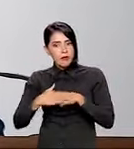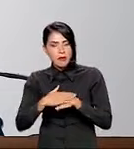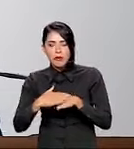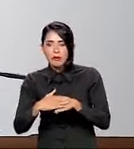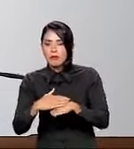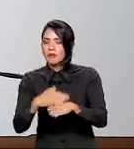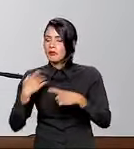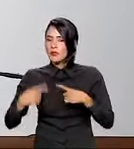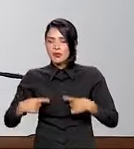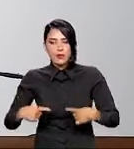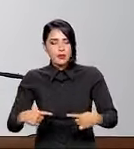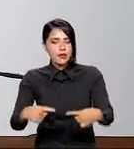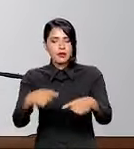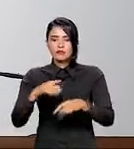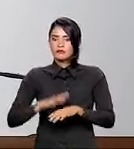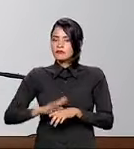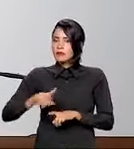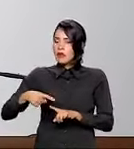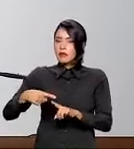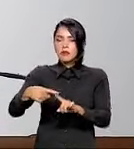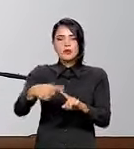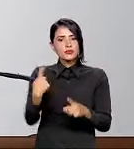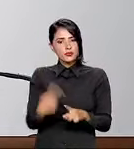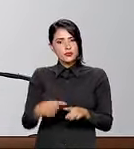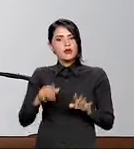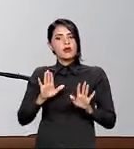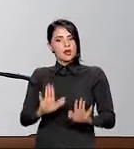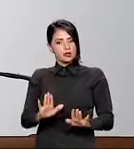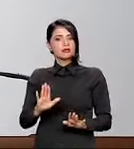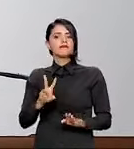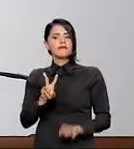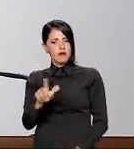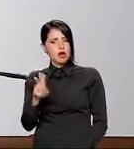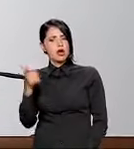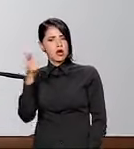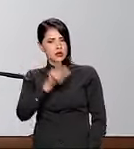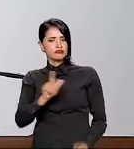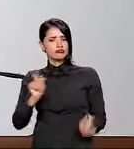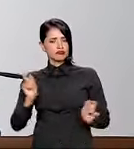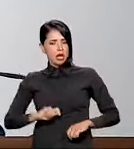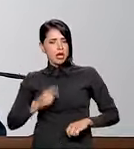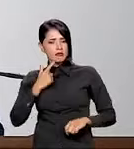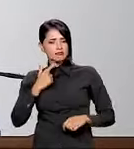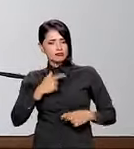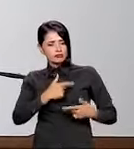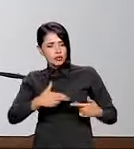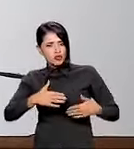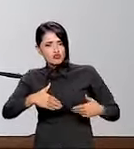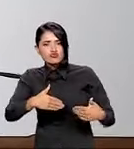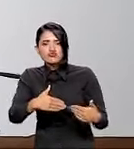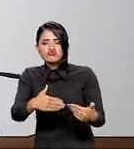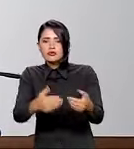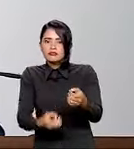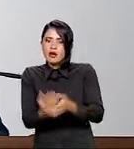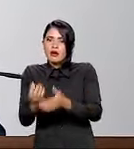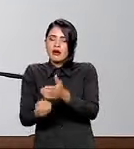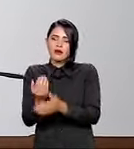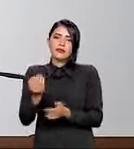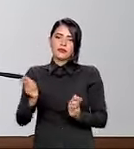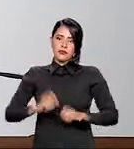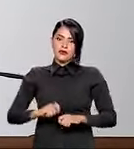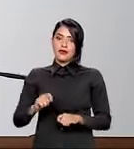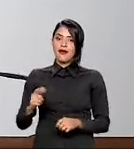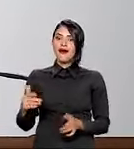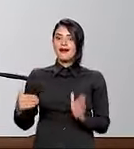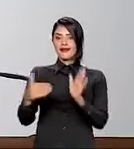mais e discutir cada vez mais, porque somente assim a gente vai fazendo com que as coisas possam fluir até que a gente